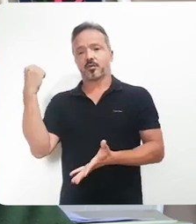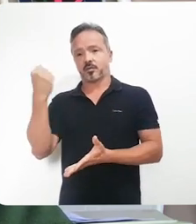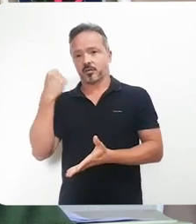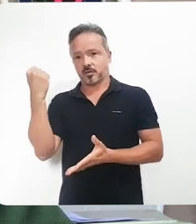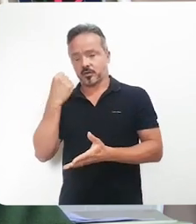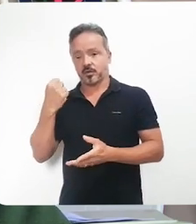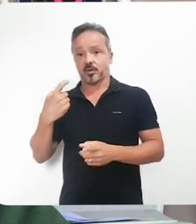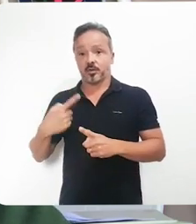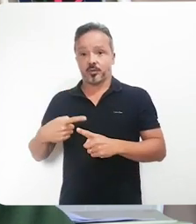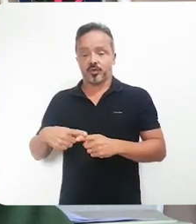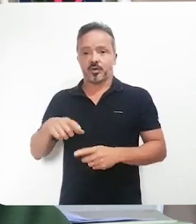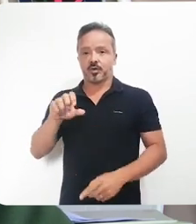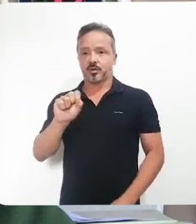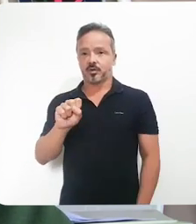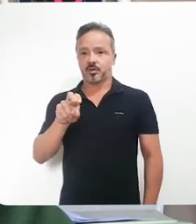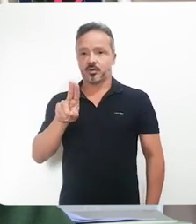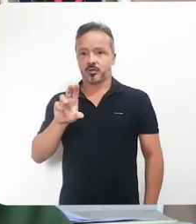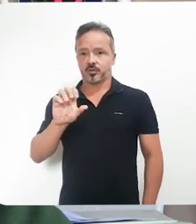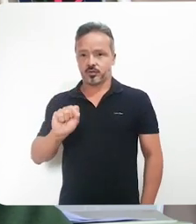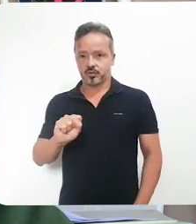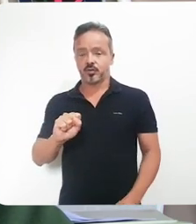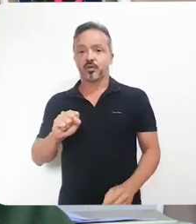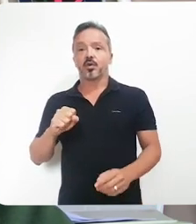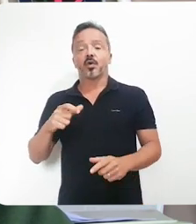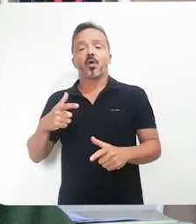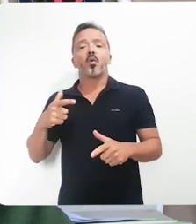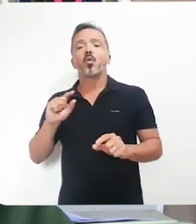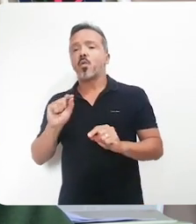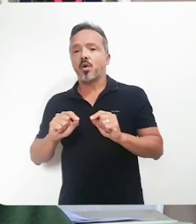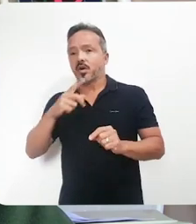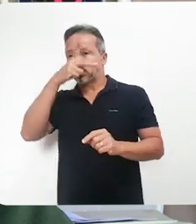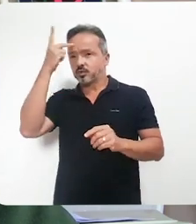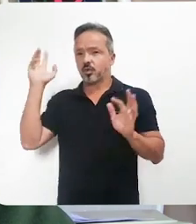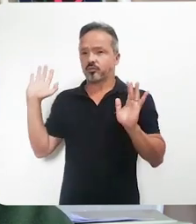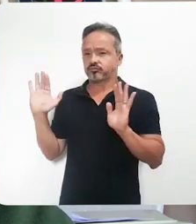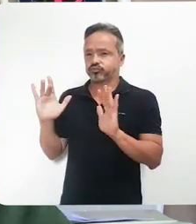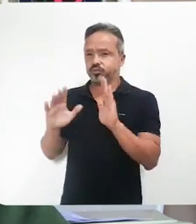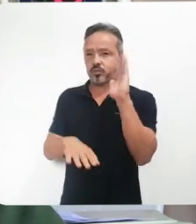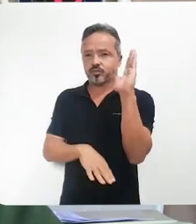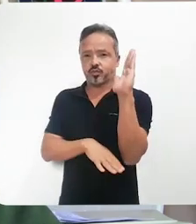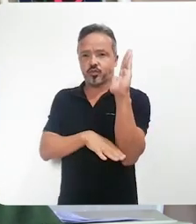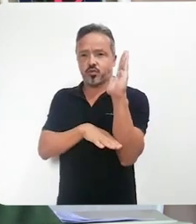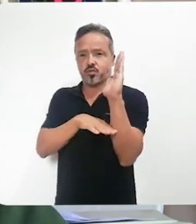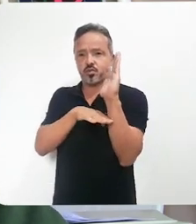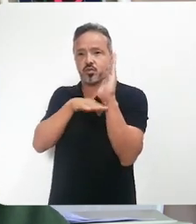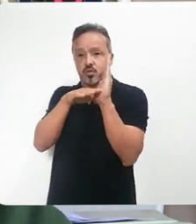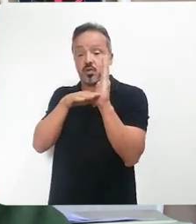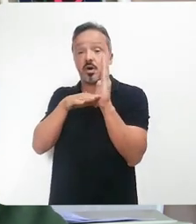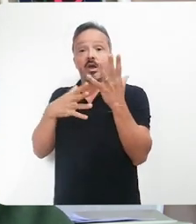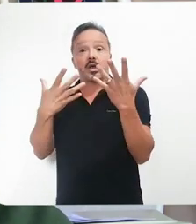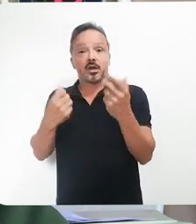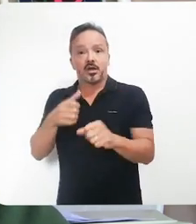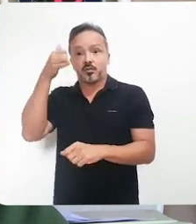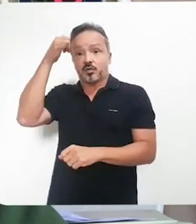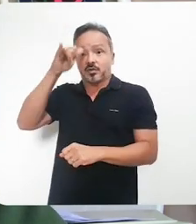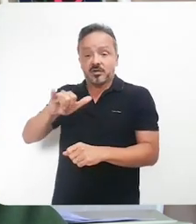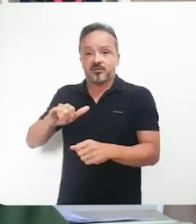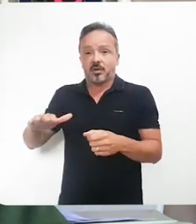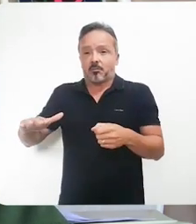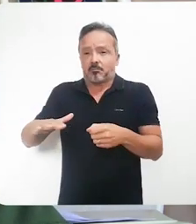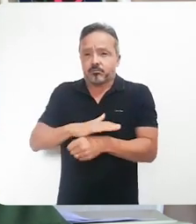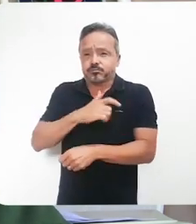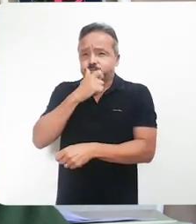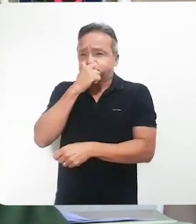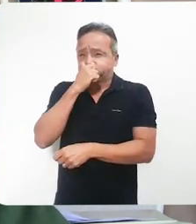coronavírus, evidentemente, já causa uma sobrecarga do sistema de saúde. Então nós, alunos, nós, universidade,